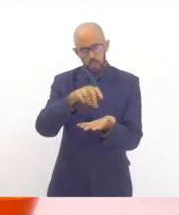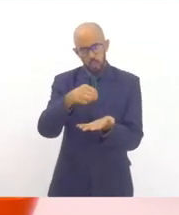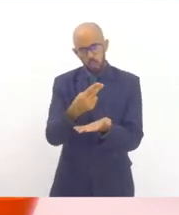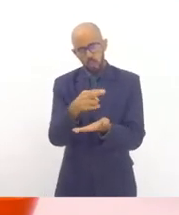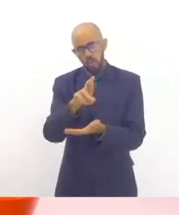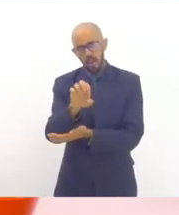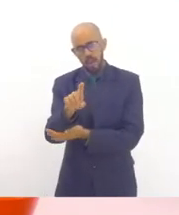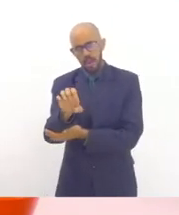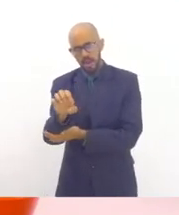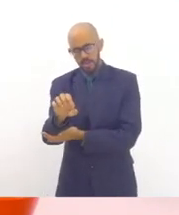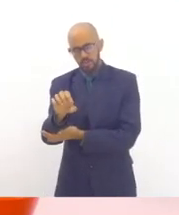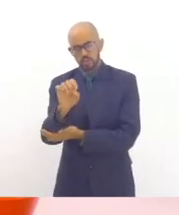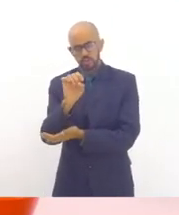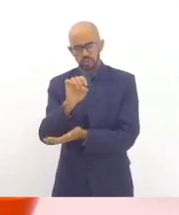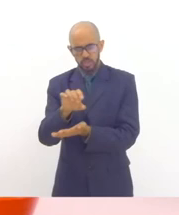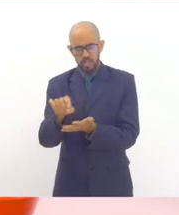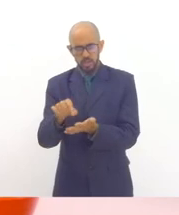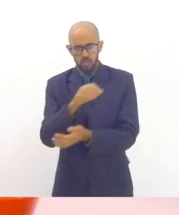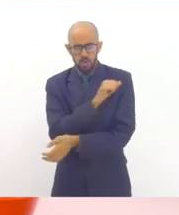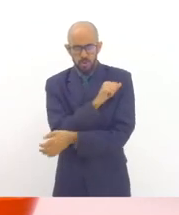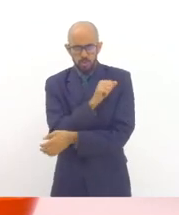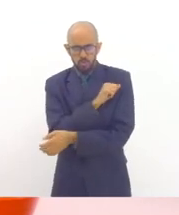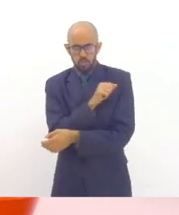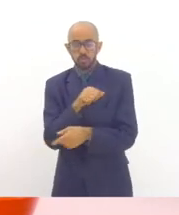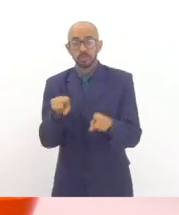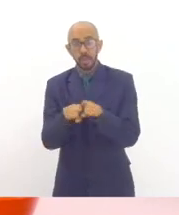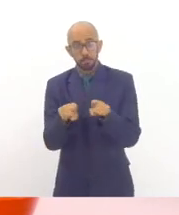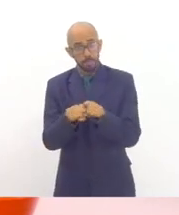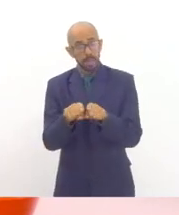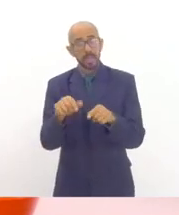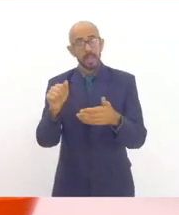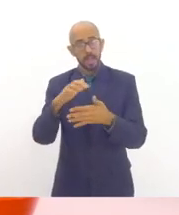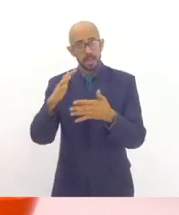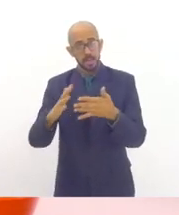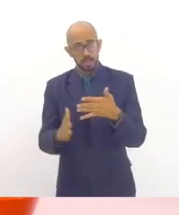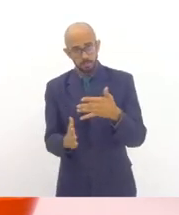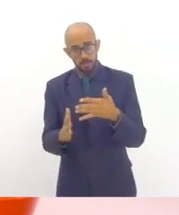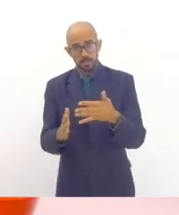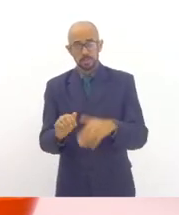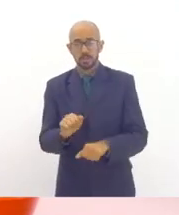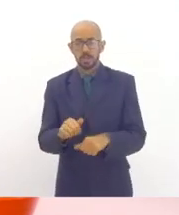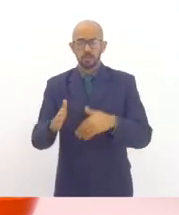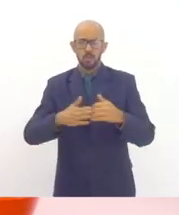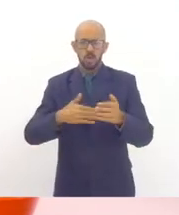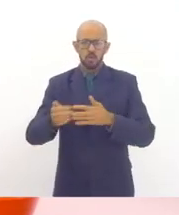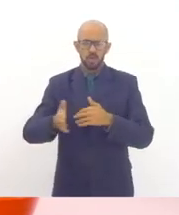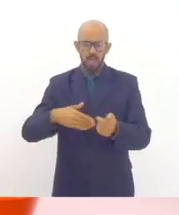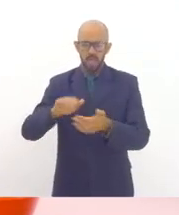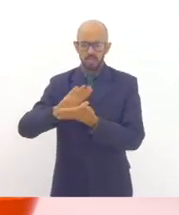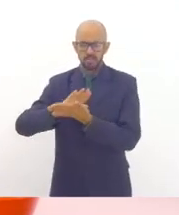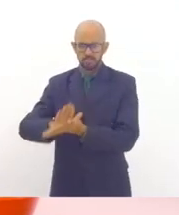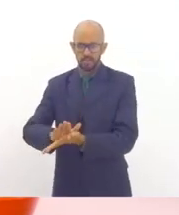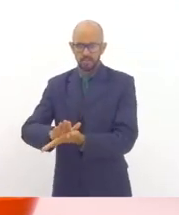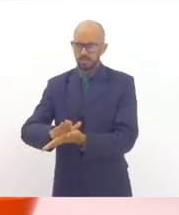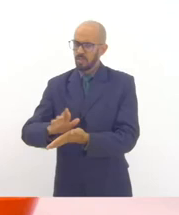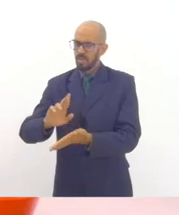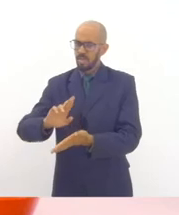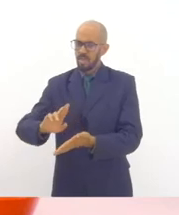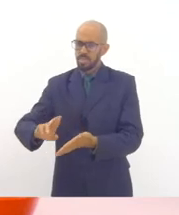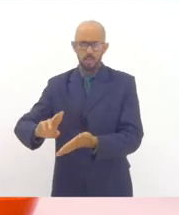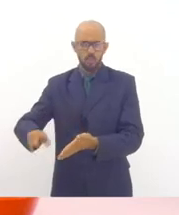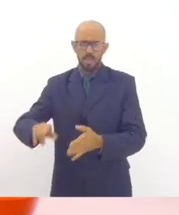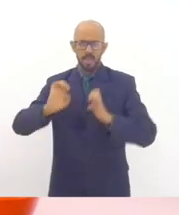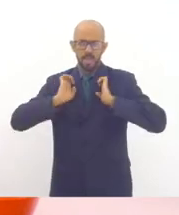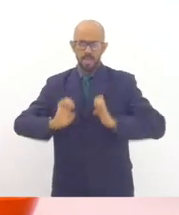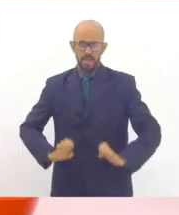em questão, incluindo aqui Libras. Qualquer discriminação é imoral e lutar contra ela é um